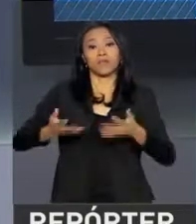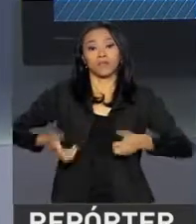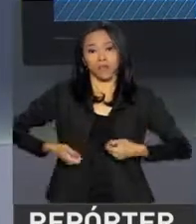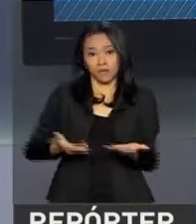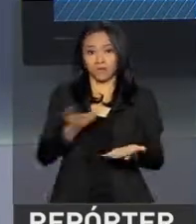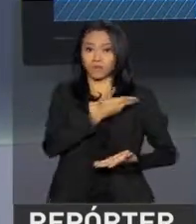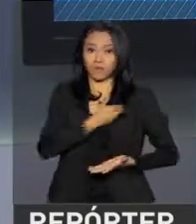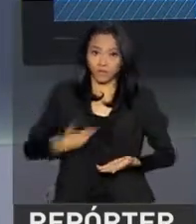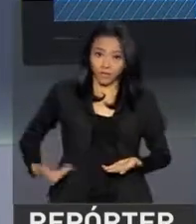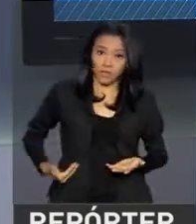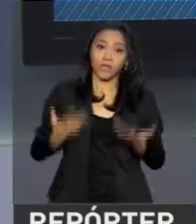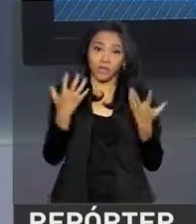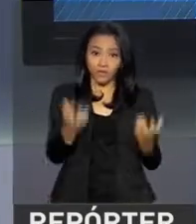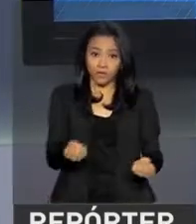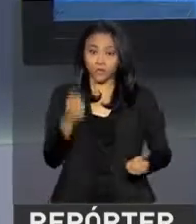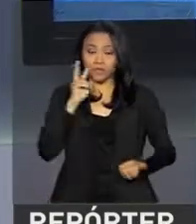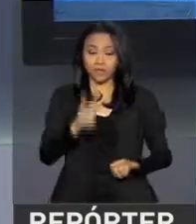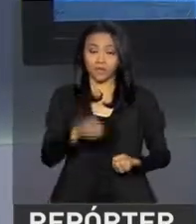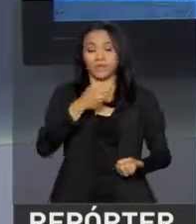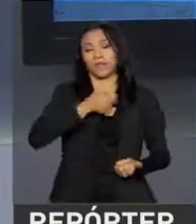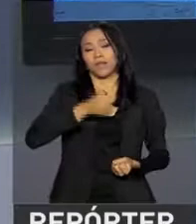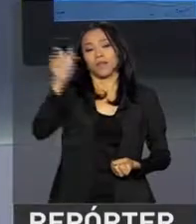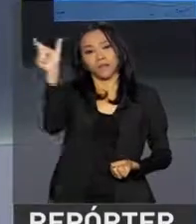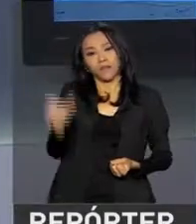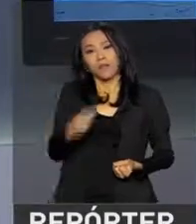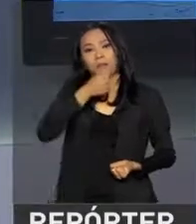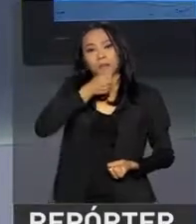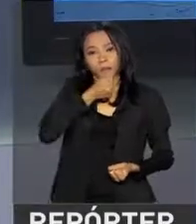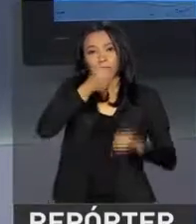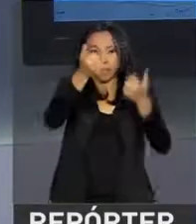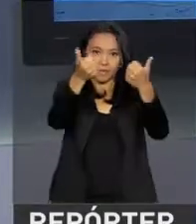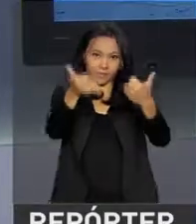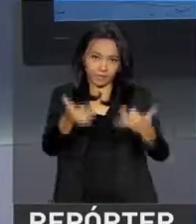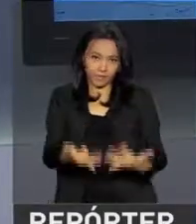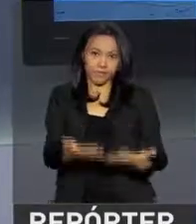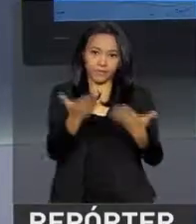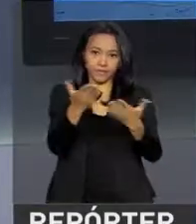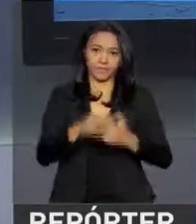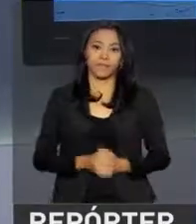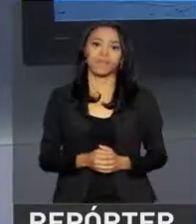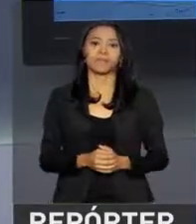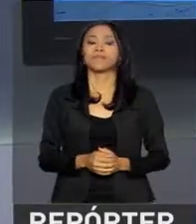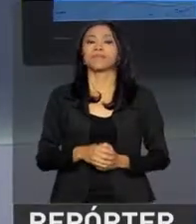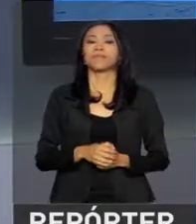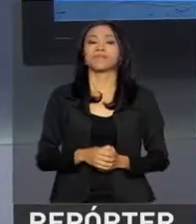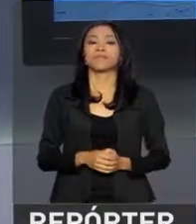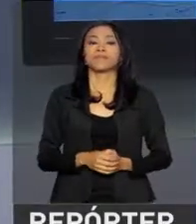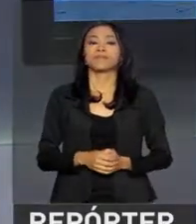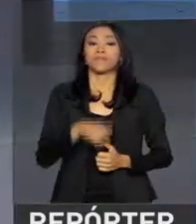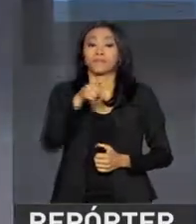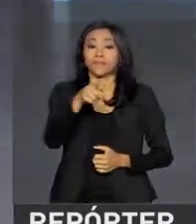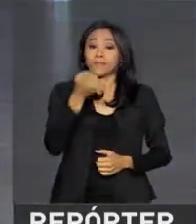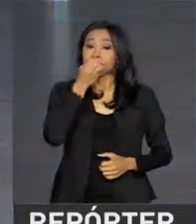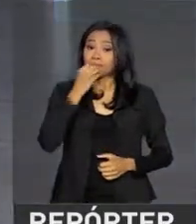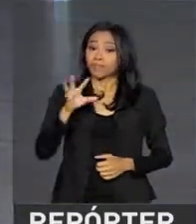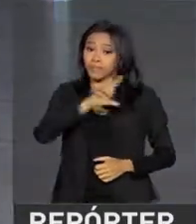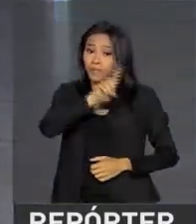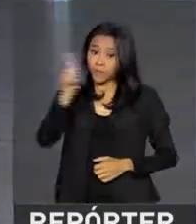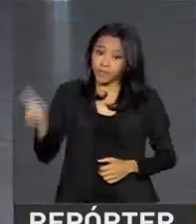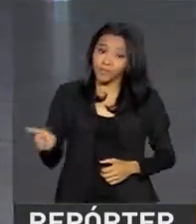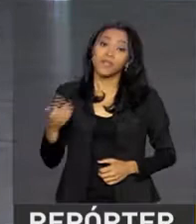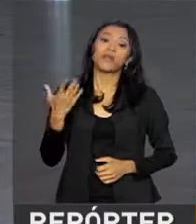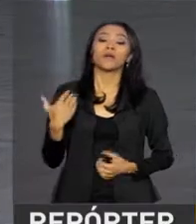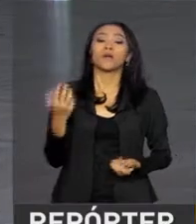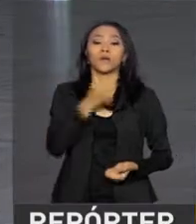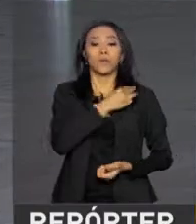ao vivo com a repórter cleide lopes que tem outras informações onde cleide bom dia caro não é isso mesmo o